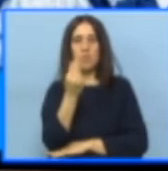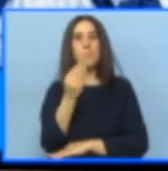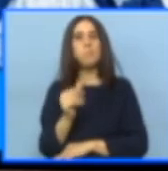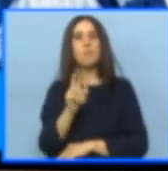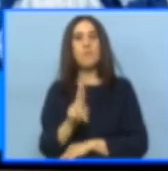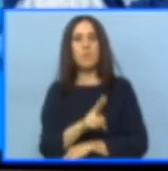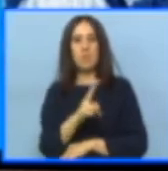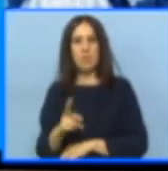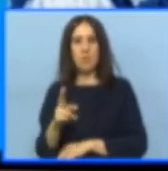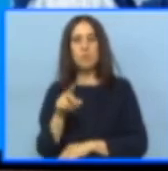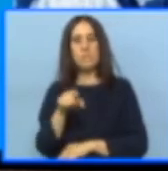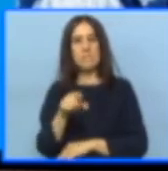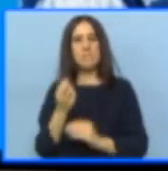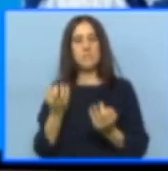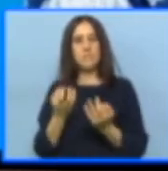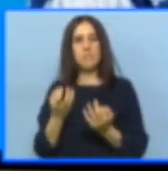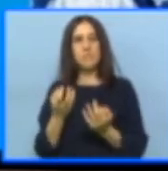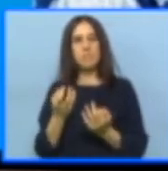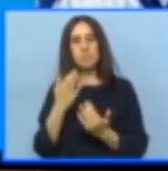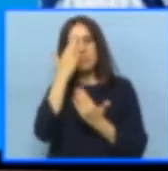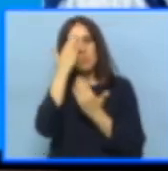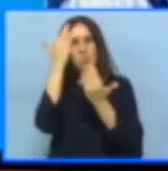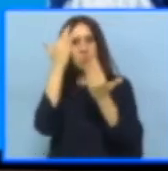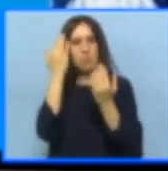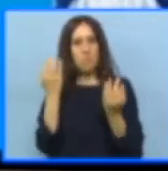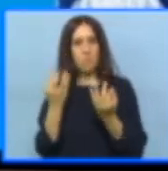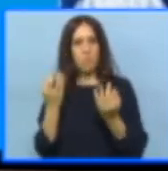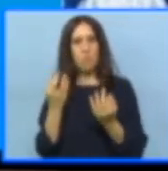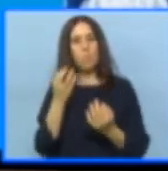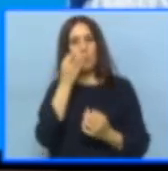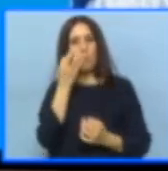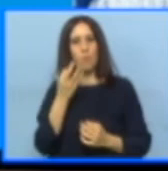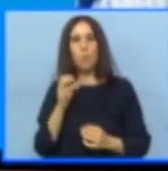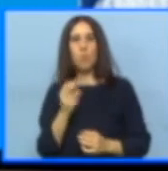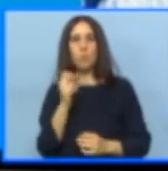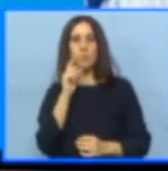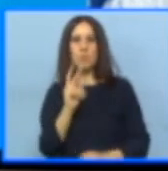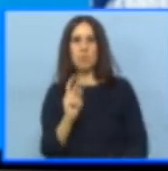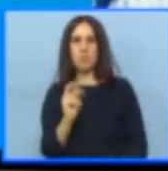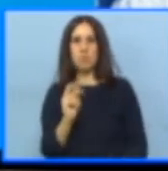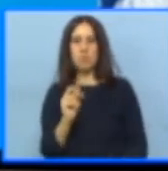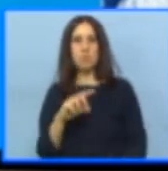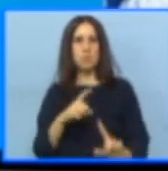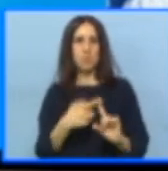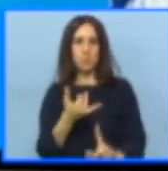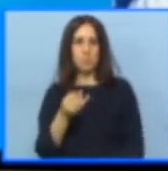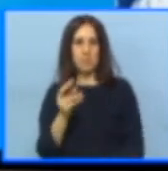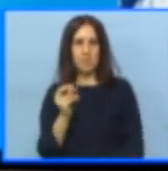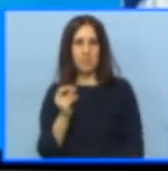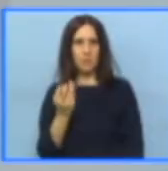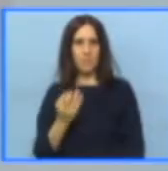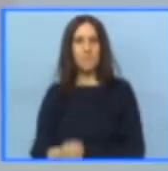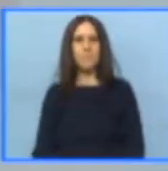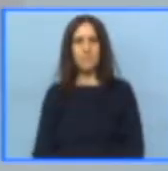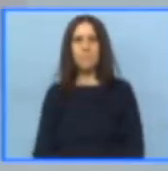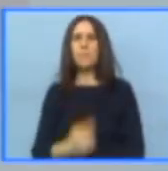Vaticano e que ali fosse feita, portanto, uma consagração, tal como ele fez em 13 de outubro de 2013. Uma